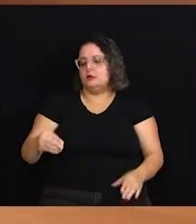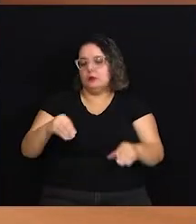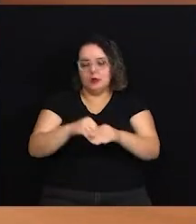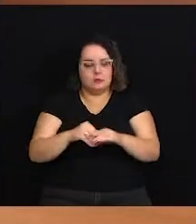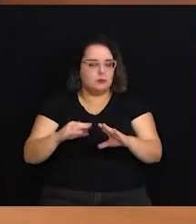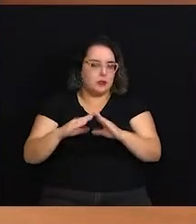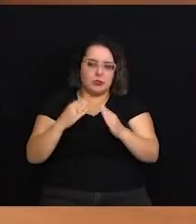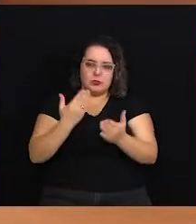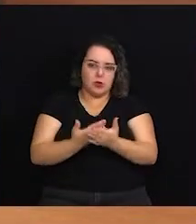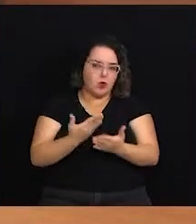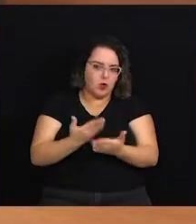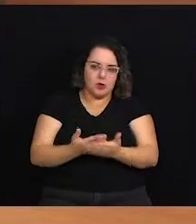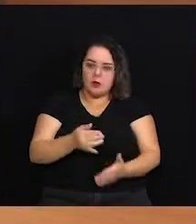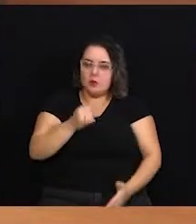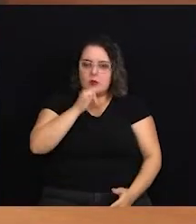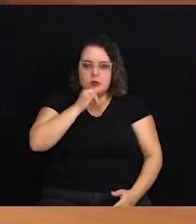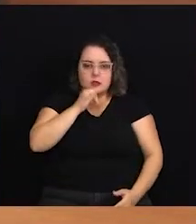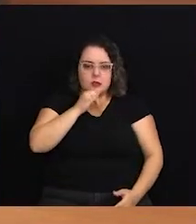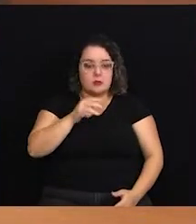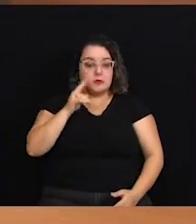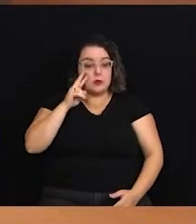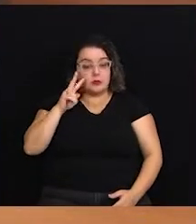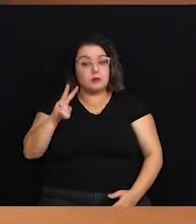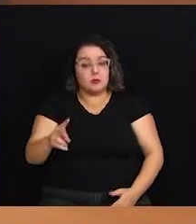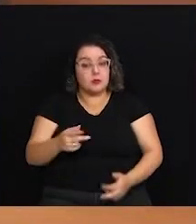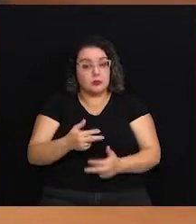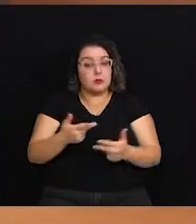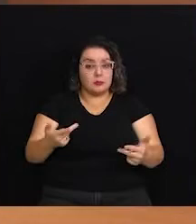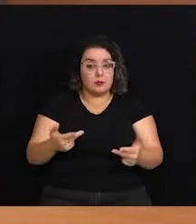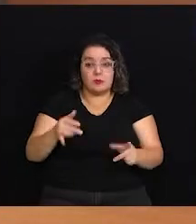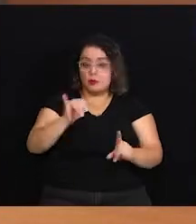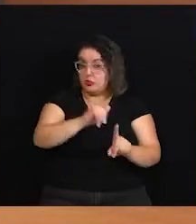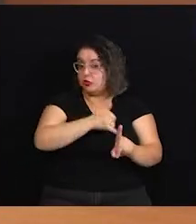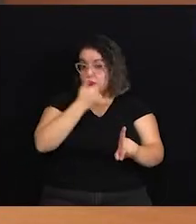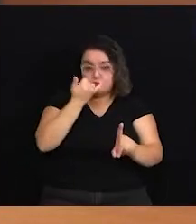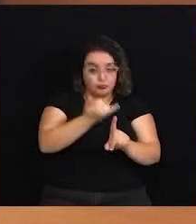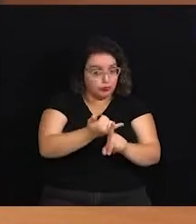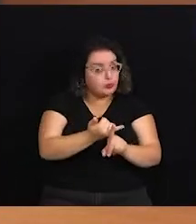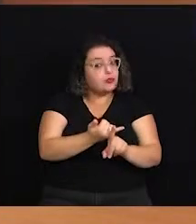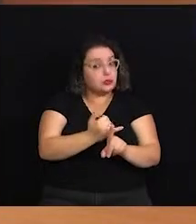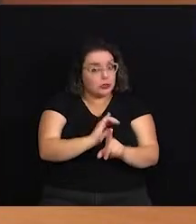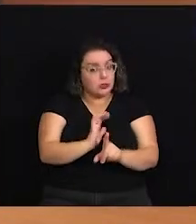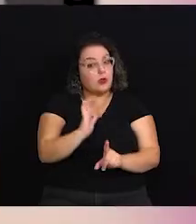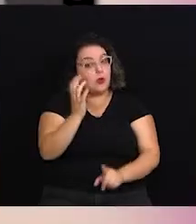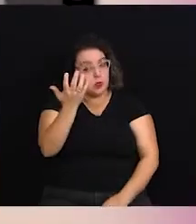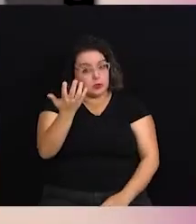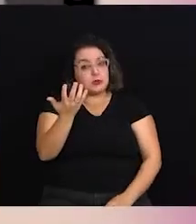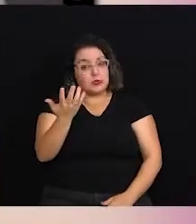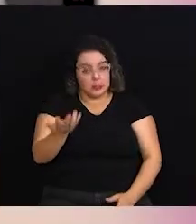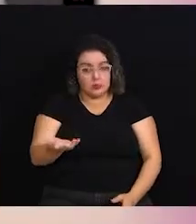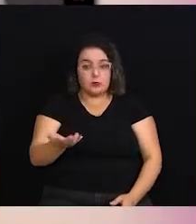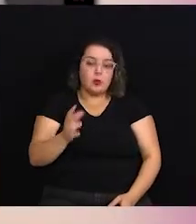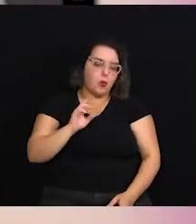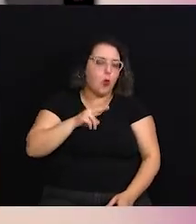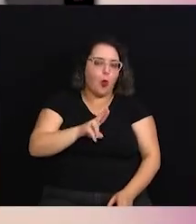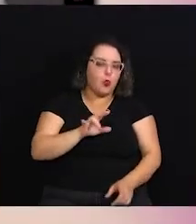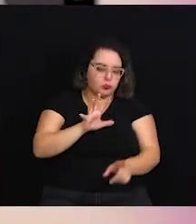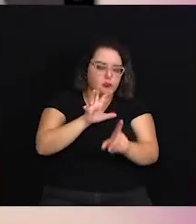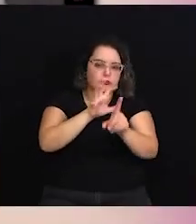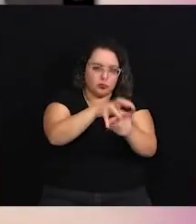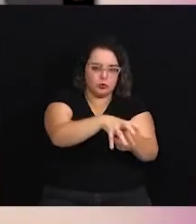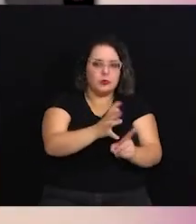esse na escola é que a gente vê ainda situação de bullying a encher ver situação também